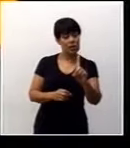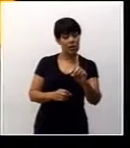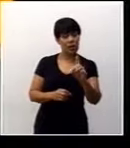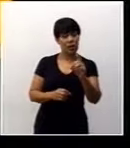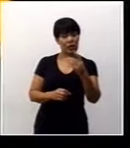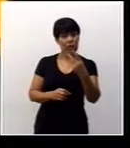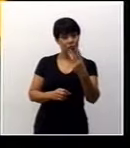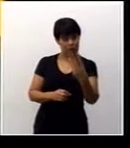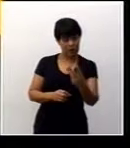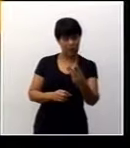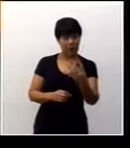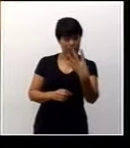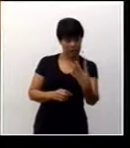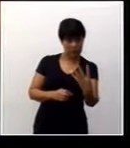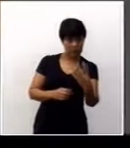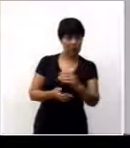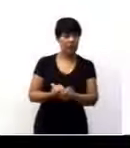o CIBERS 4.